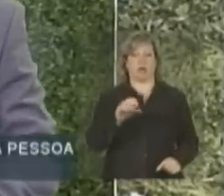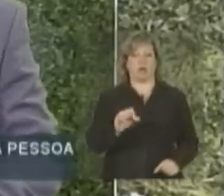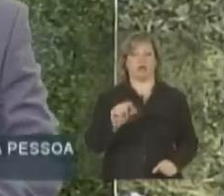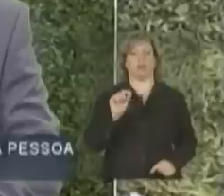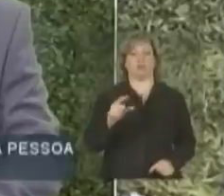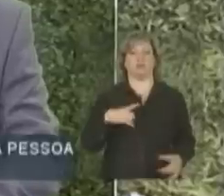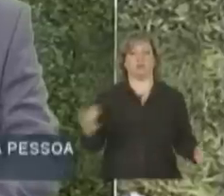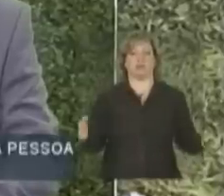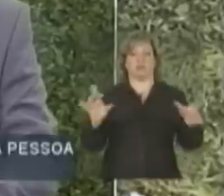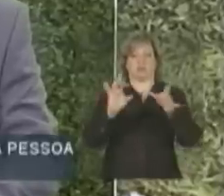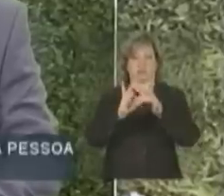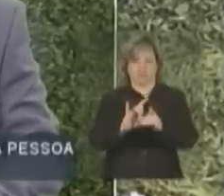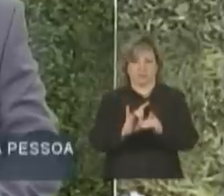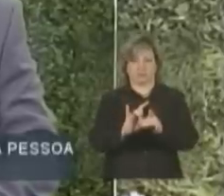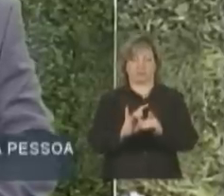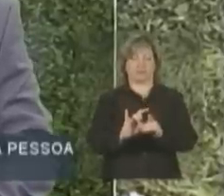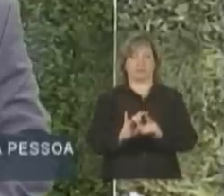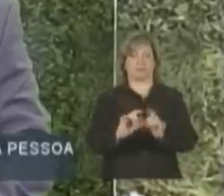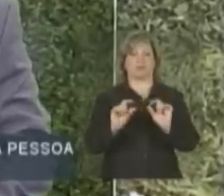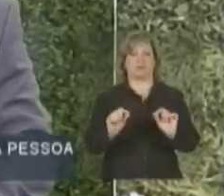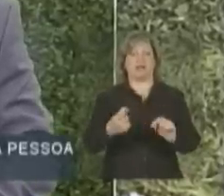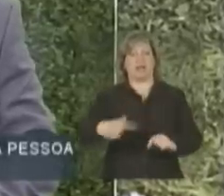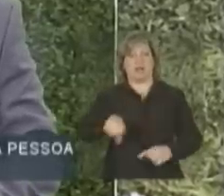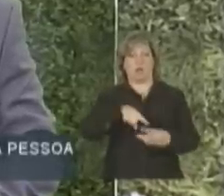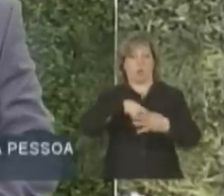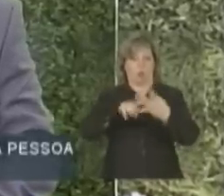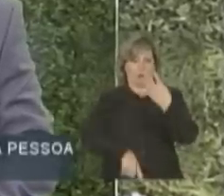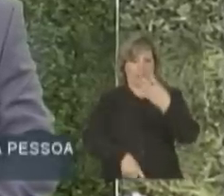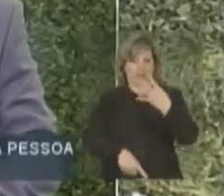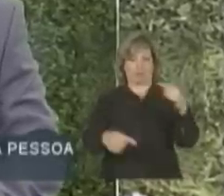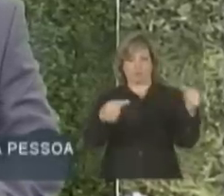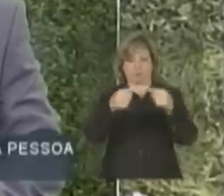integram, as ações que integram esses 4 eixos.